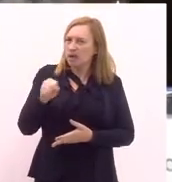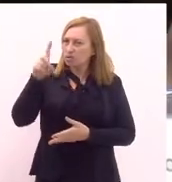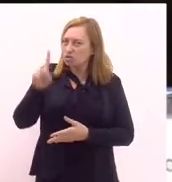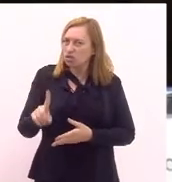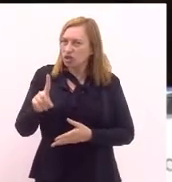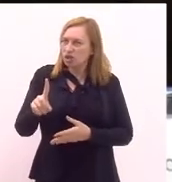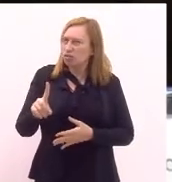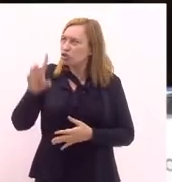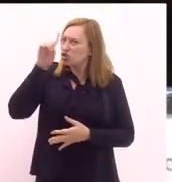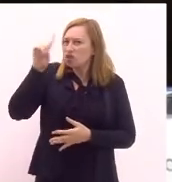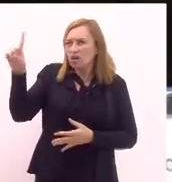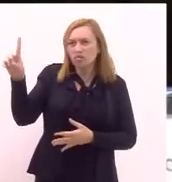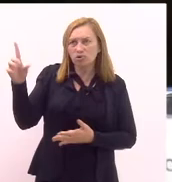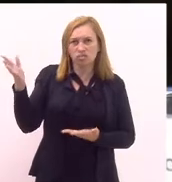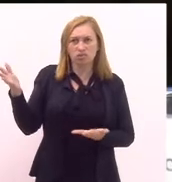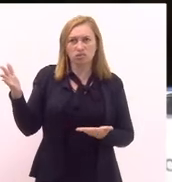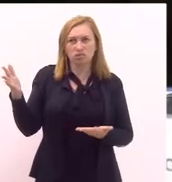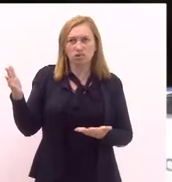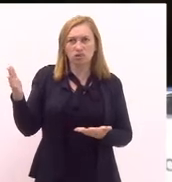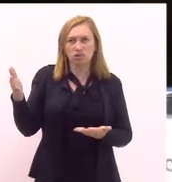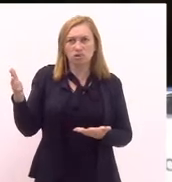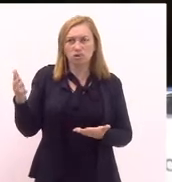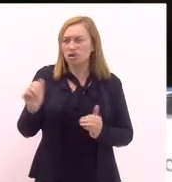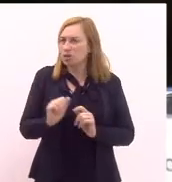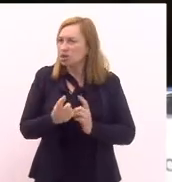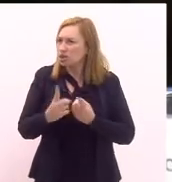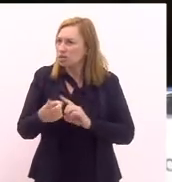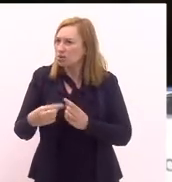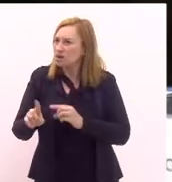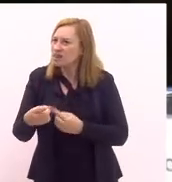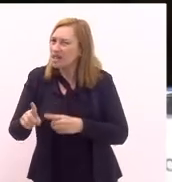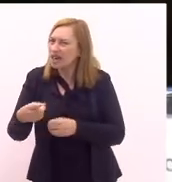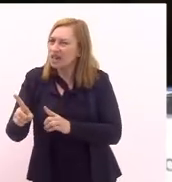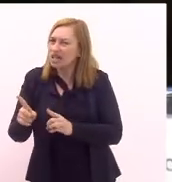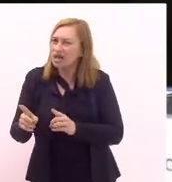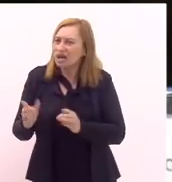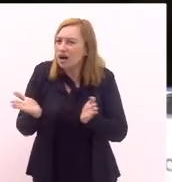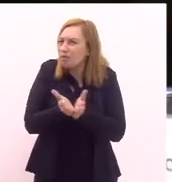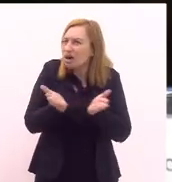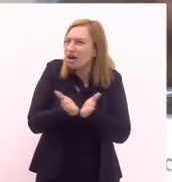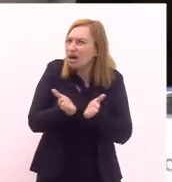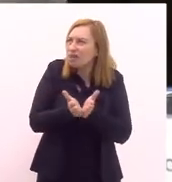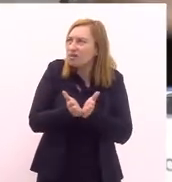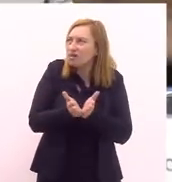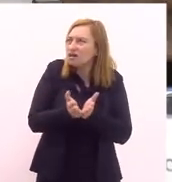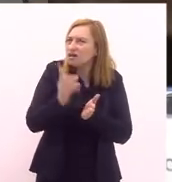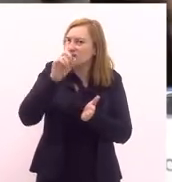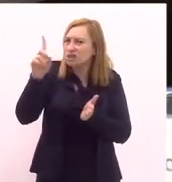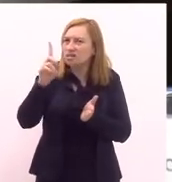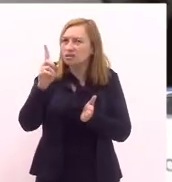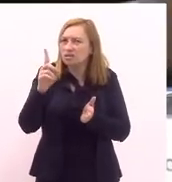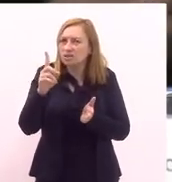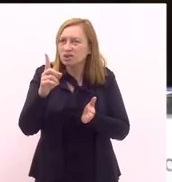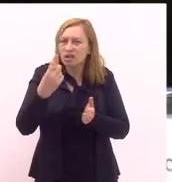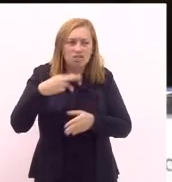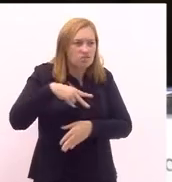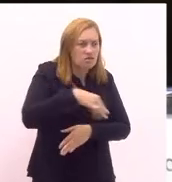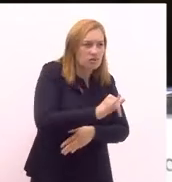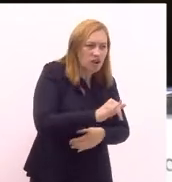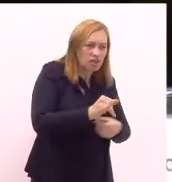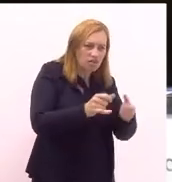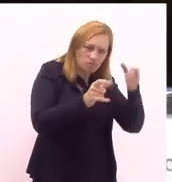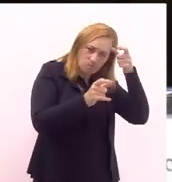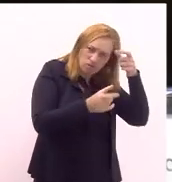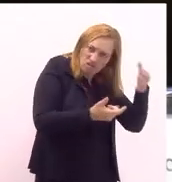o monopólio de Deus e aqueles que não seguem a leitura bíblica a interpretação bíblica que temos esse junto o inferno são